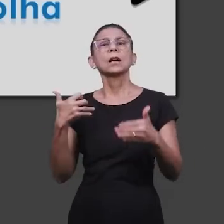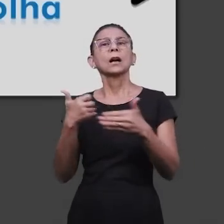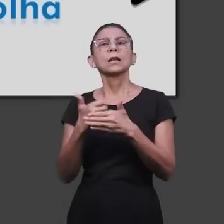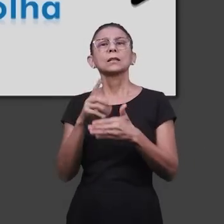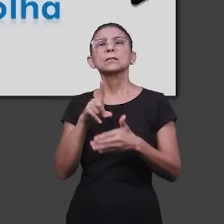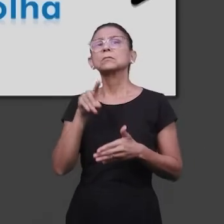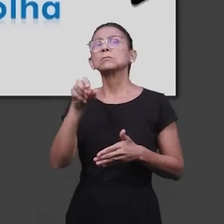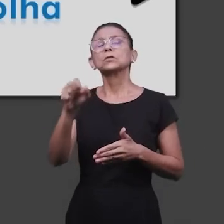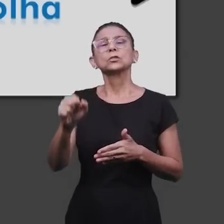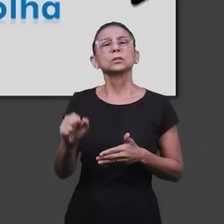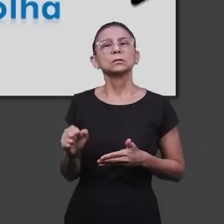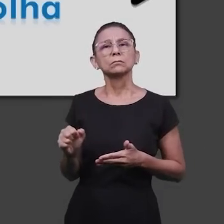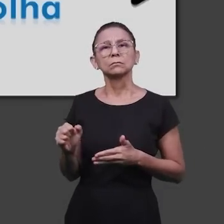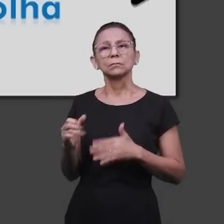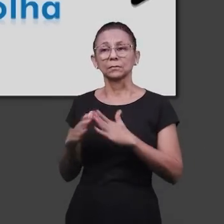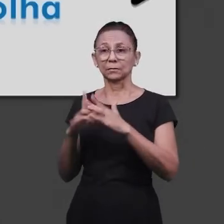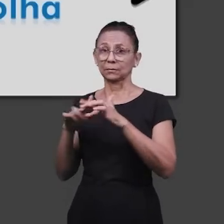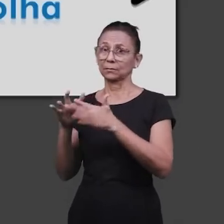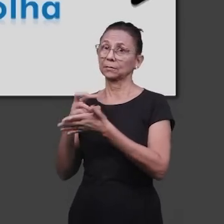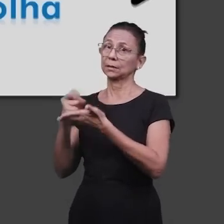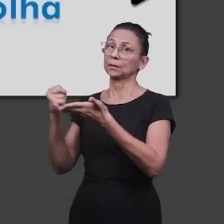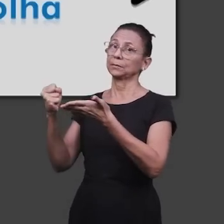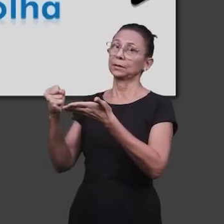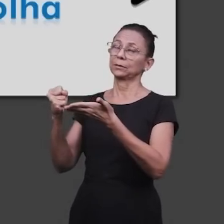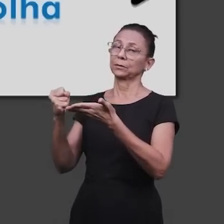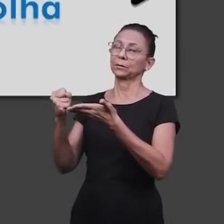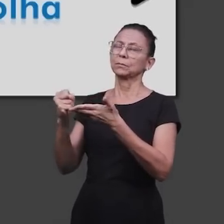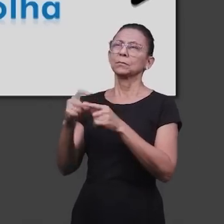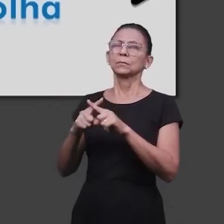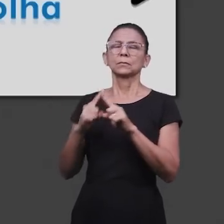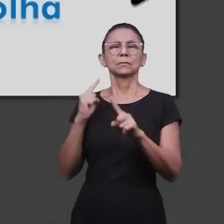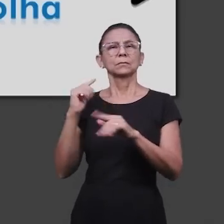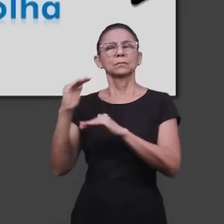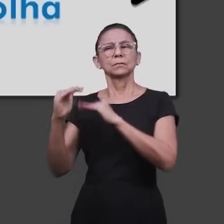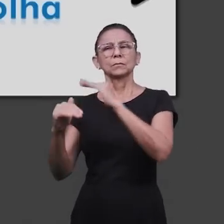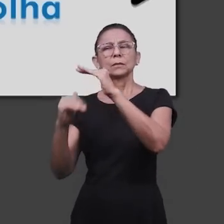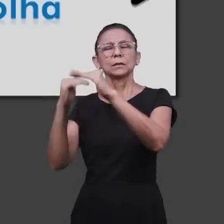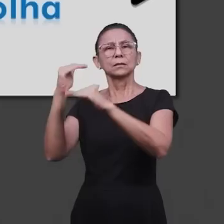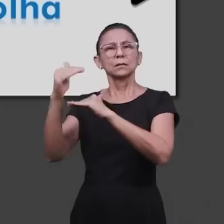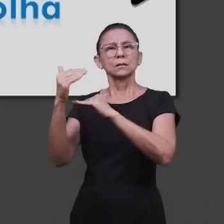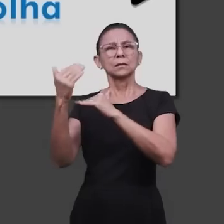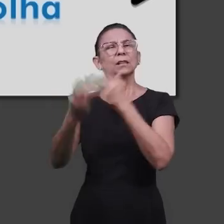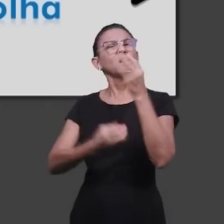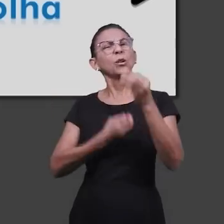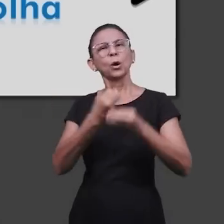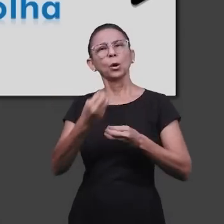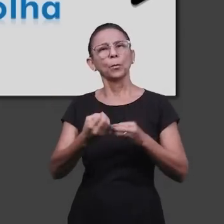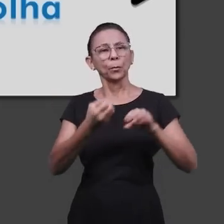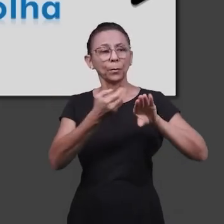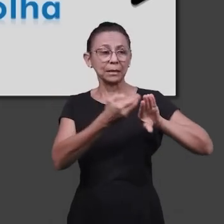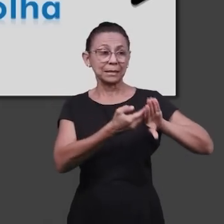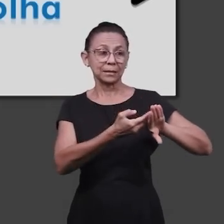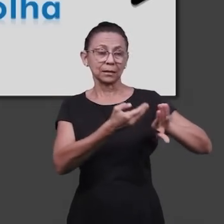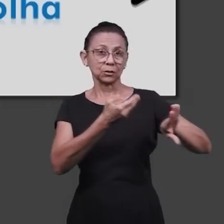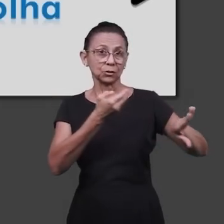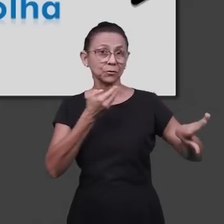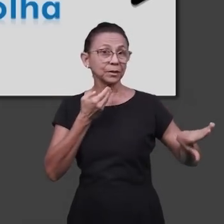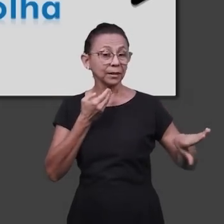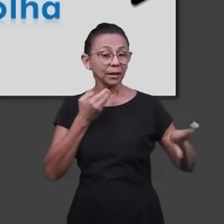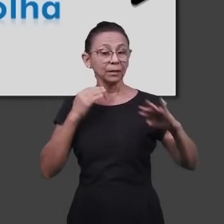Espírito e aspersão do sangue de Jesus Cristo. Então, o processo, essa escolha,